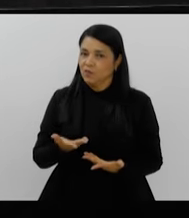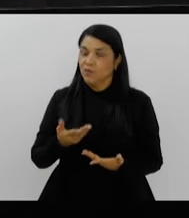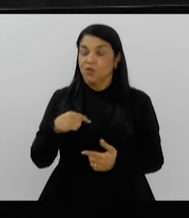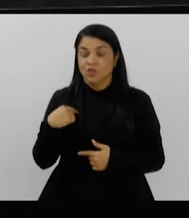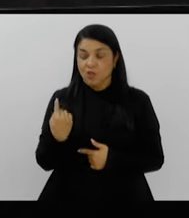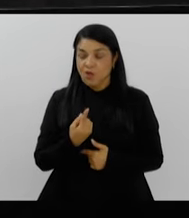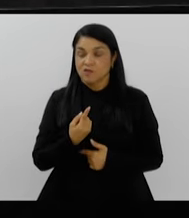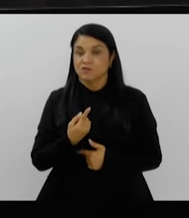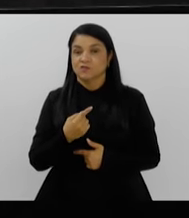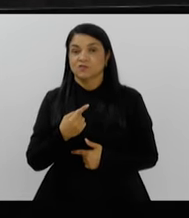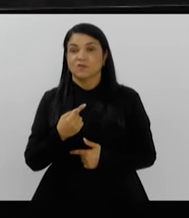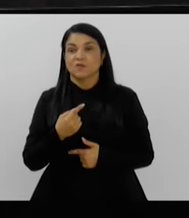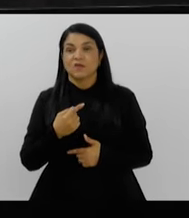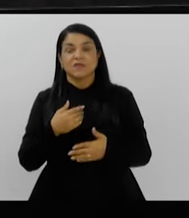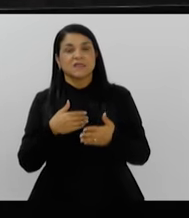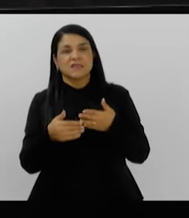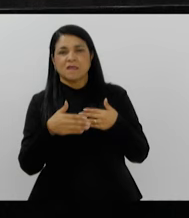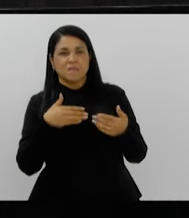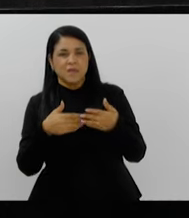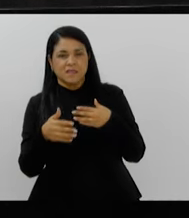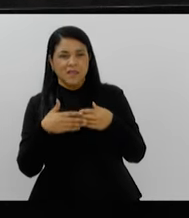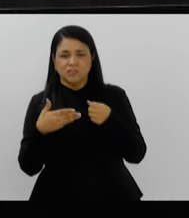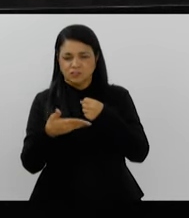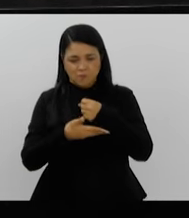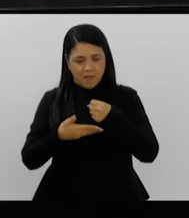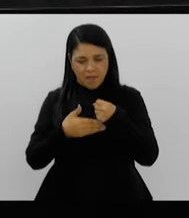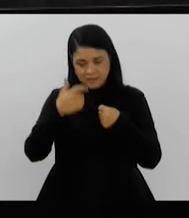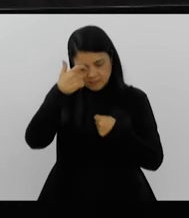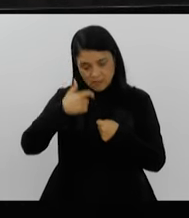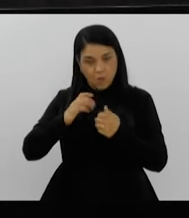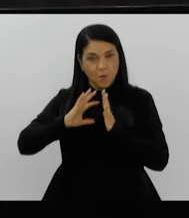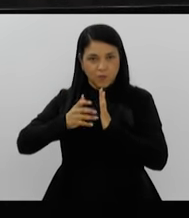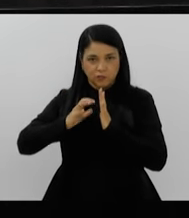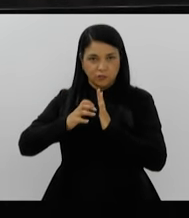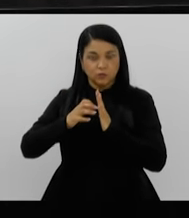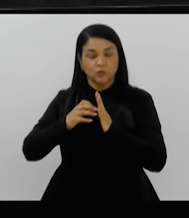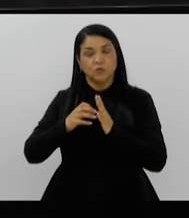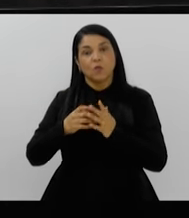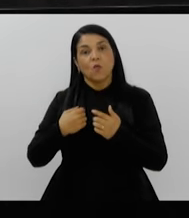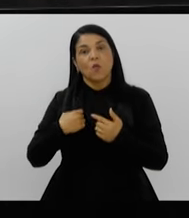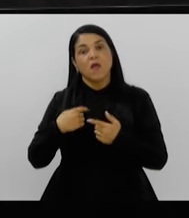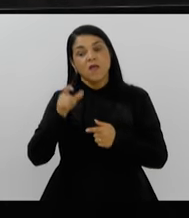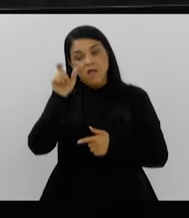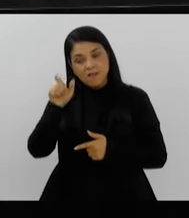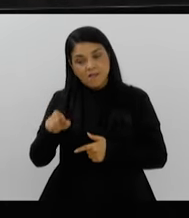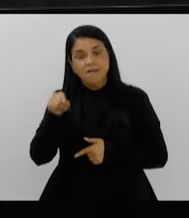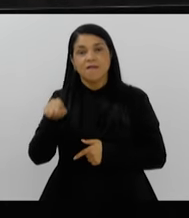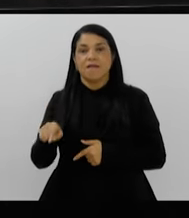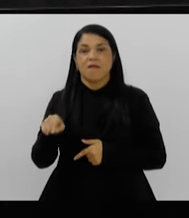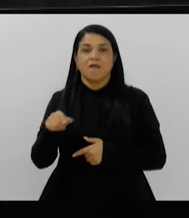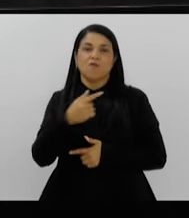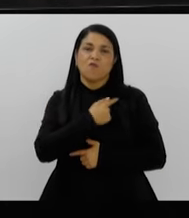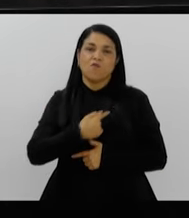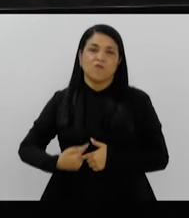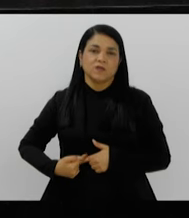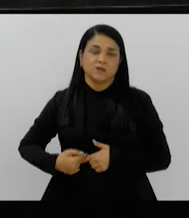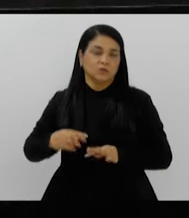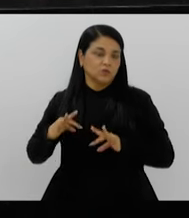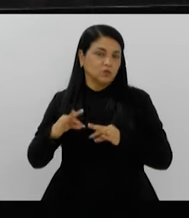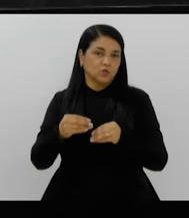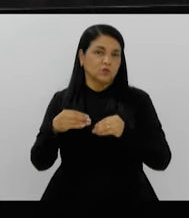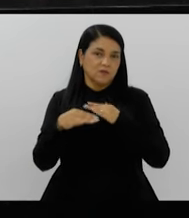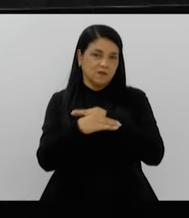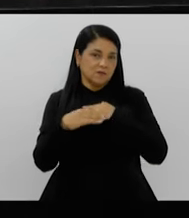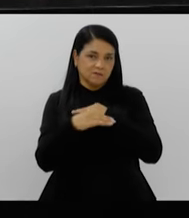nosso porque, independente de ser base ou de ser oposição, ele é governador de todos, dos